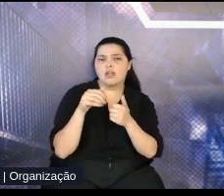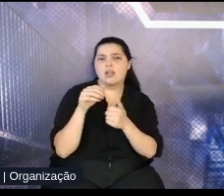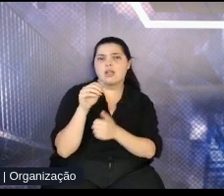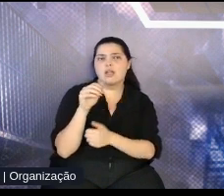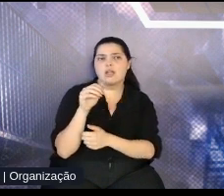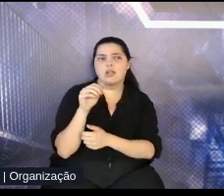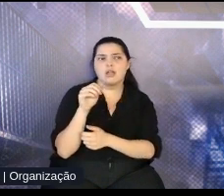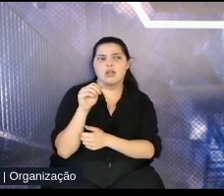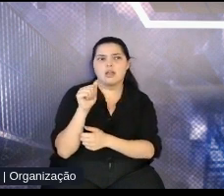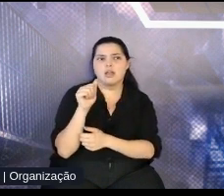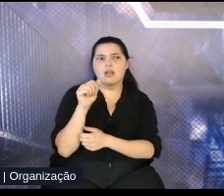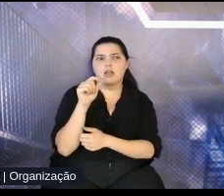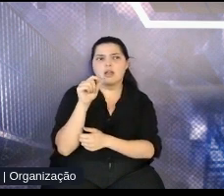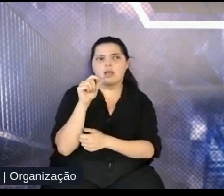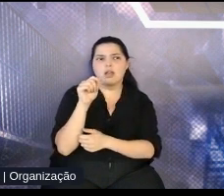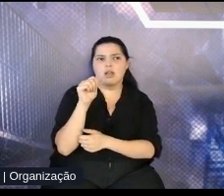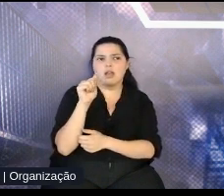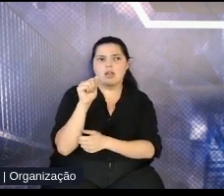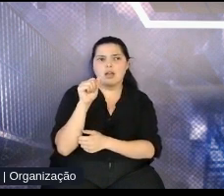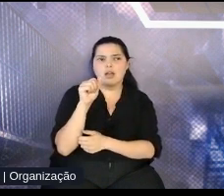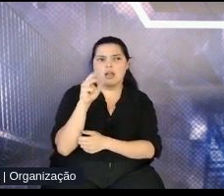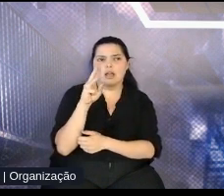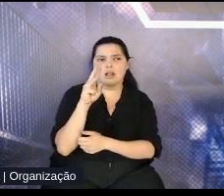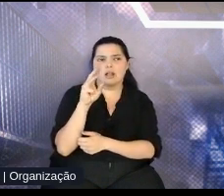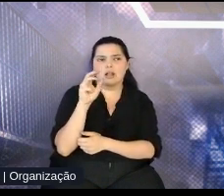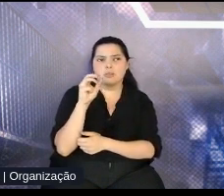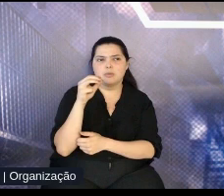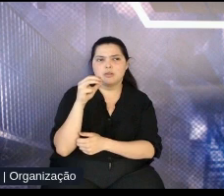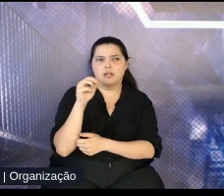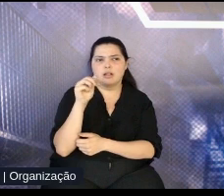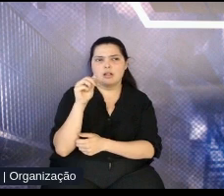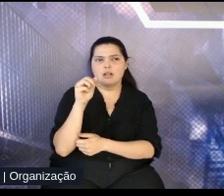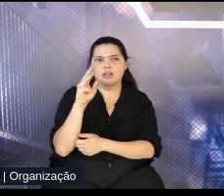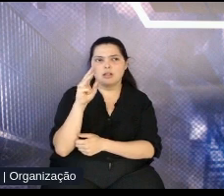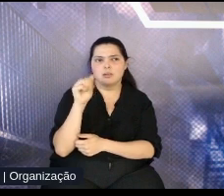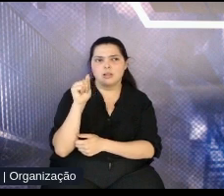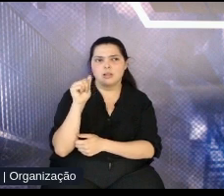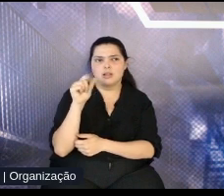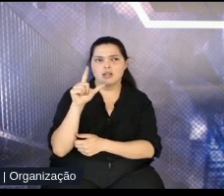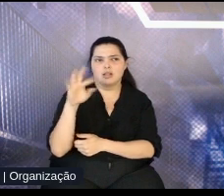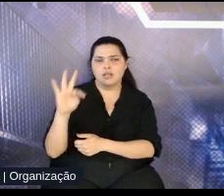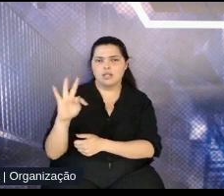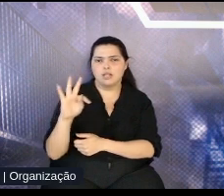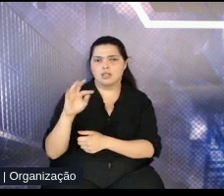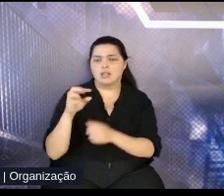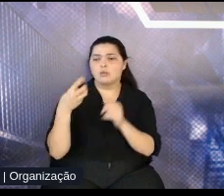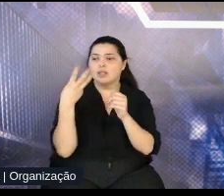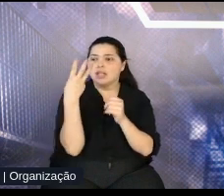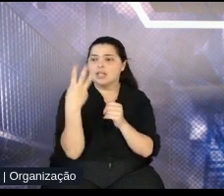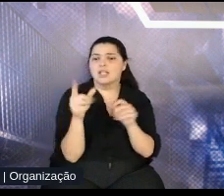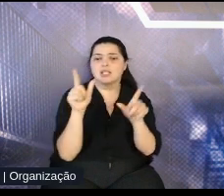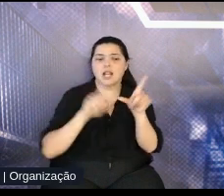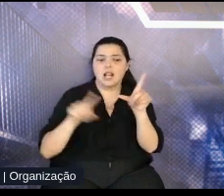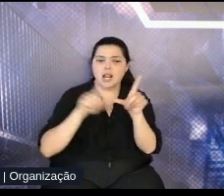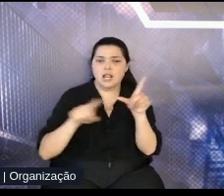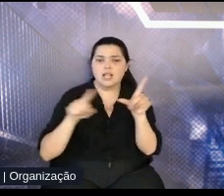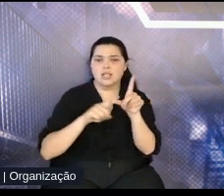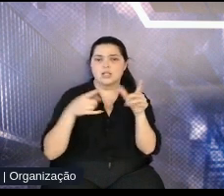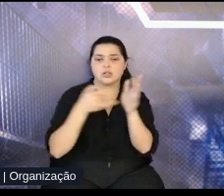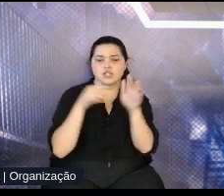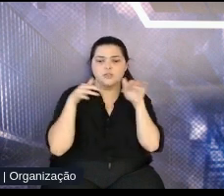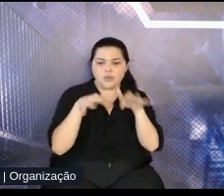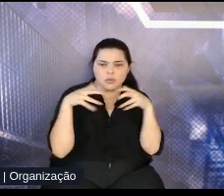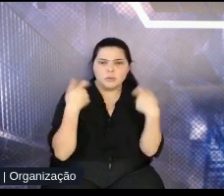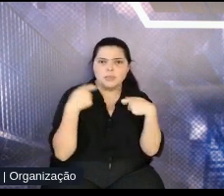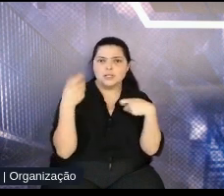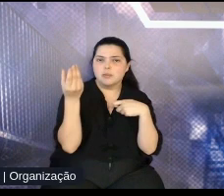são 3 letras de distância, o esforço que uma pessoa desenvolvedora vai ter para poder estar colocando a descrição, para poder estar explicando aquela imagem,